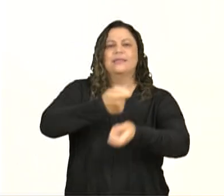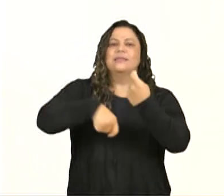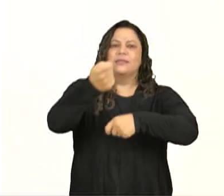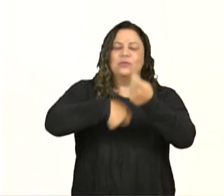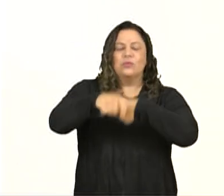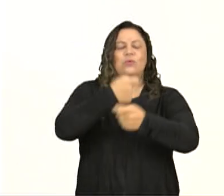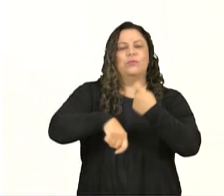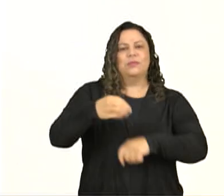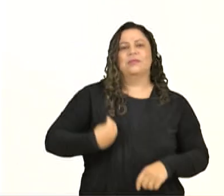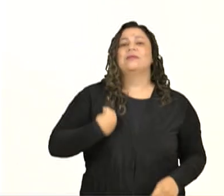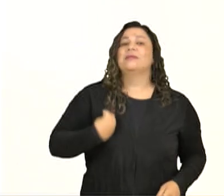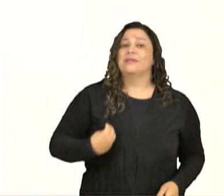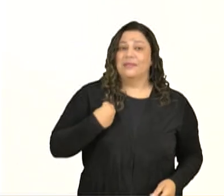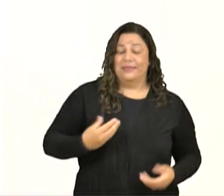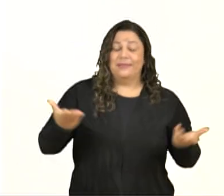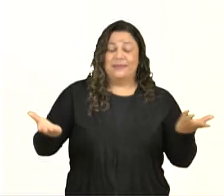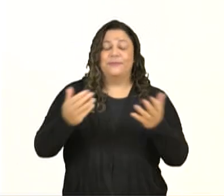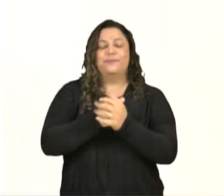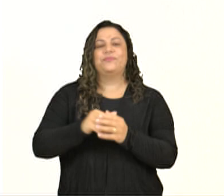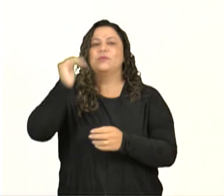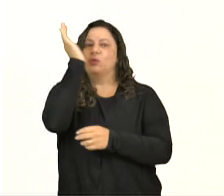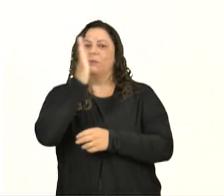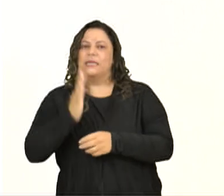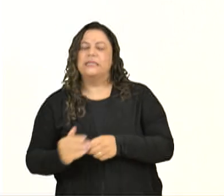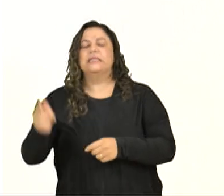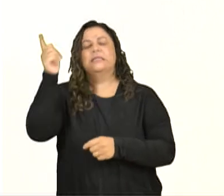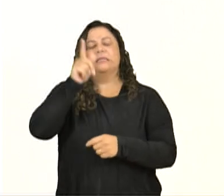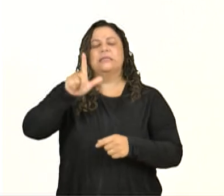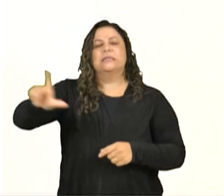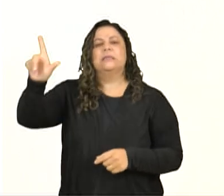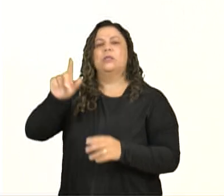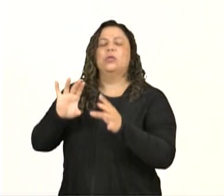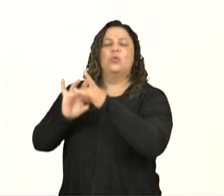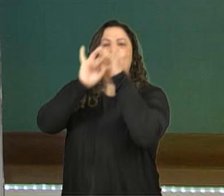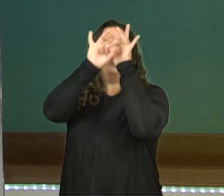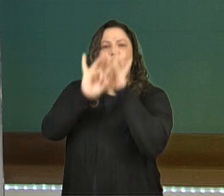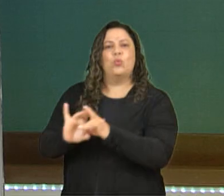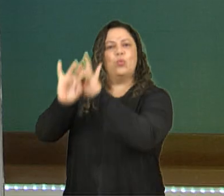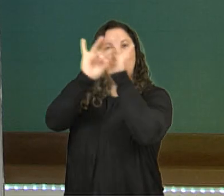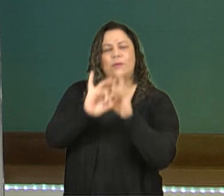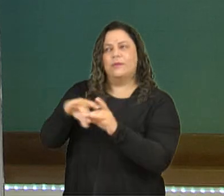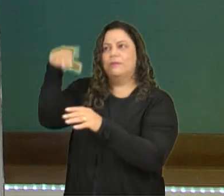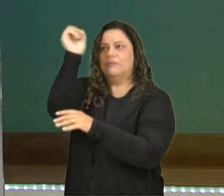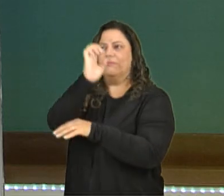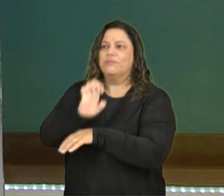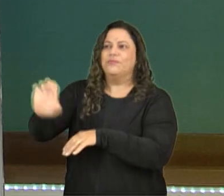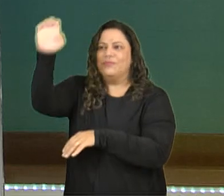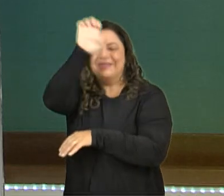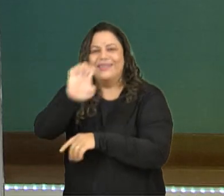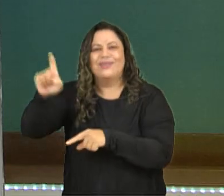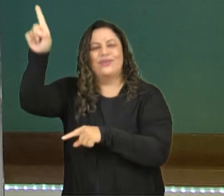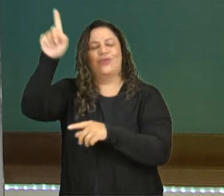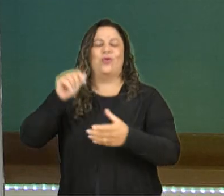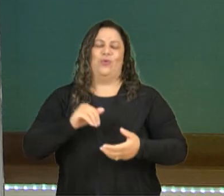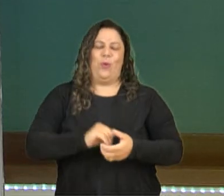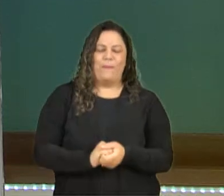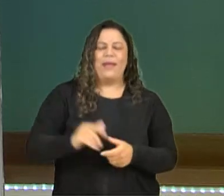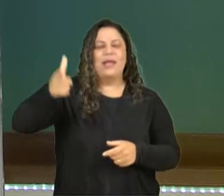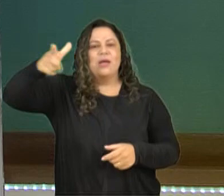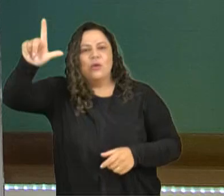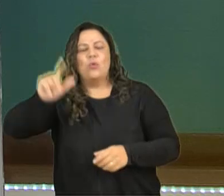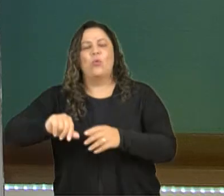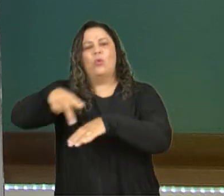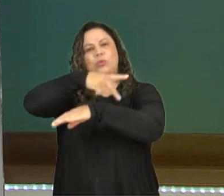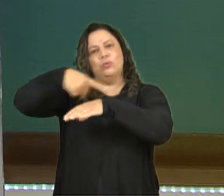comerciais existentes entre Brasil com a União Europeia e, lógico, dar uma pincelada sobre esse relacionamento com demais